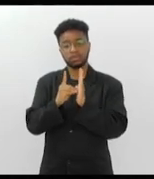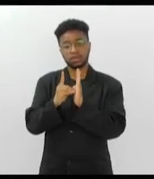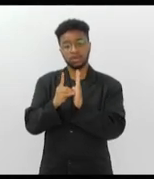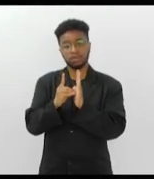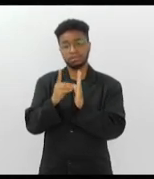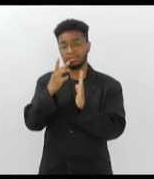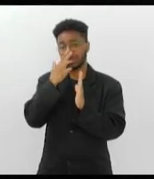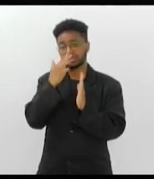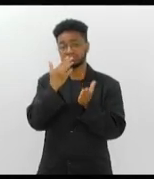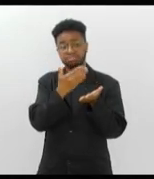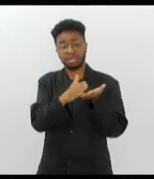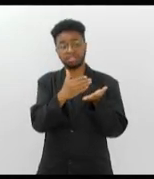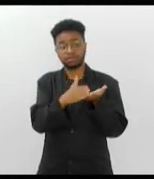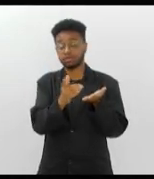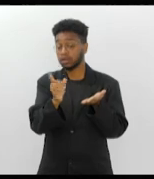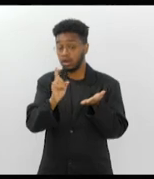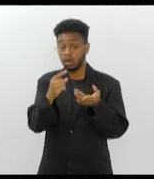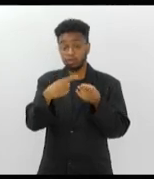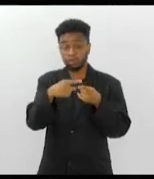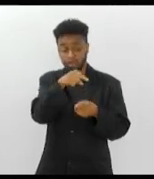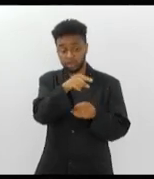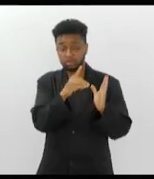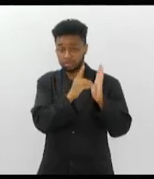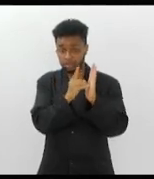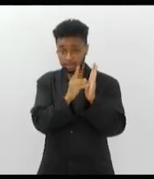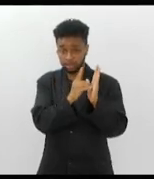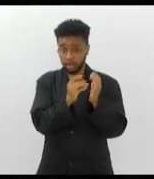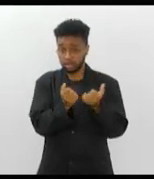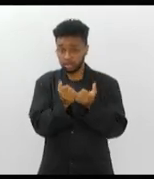ver com isso. Tem, é ele que credencia.